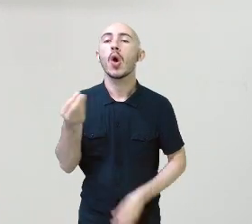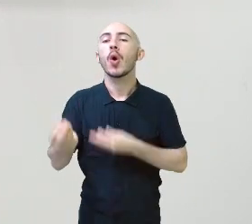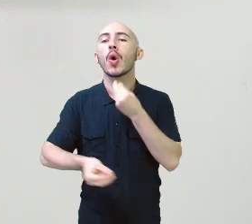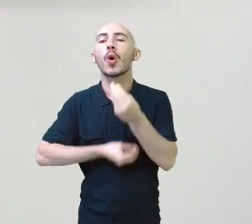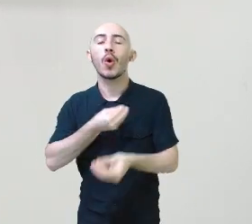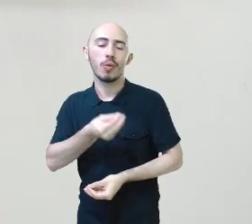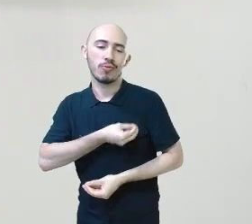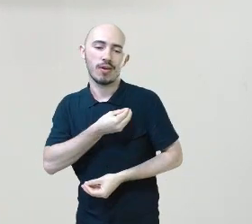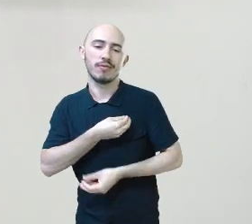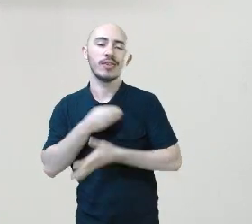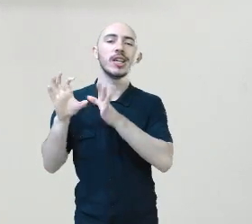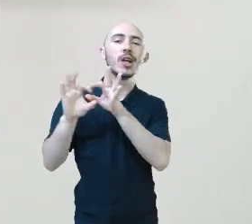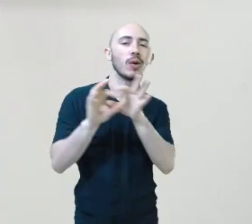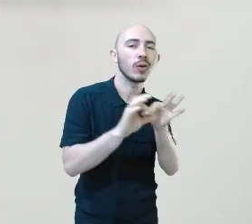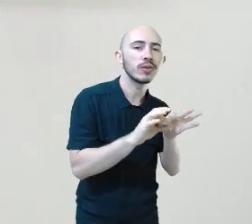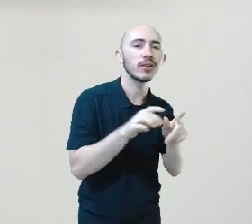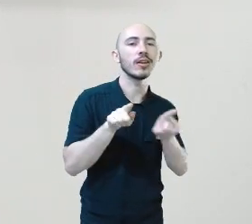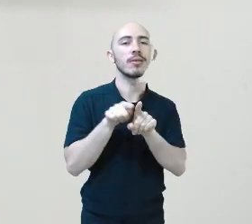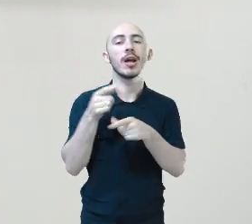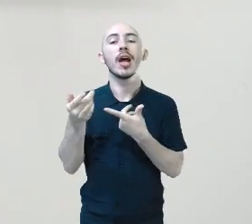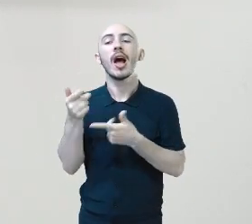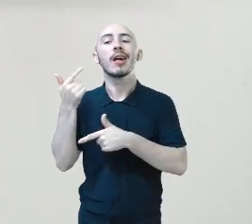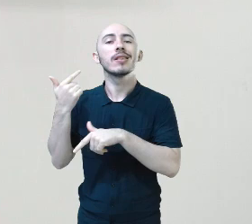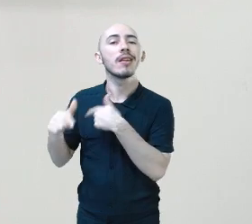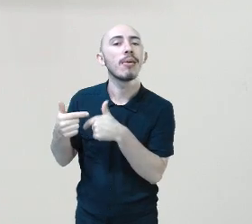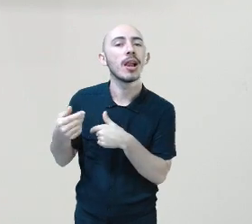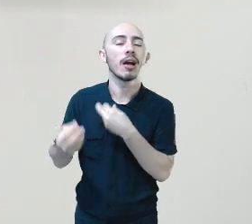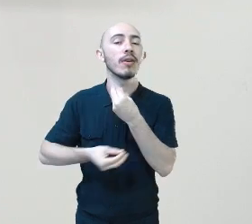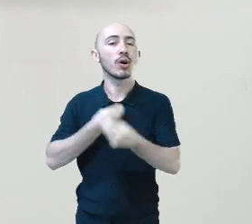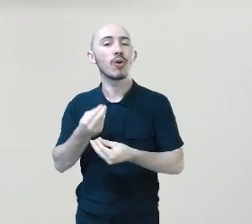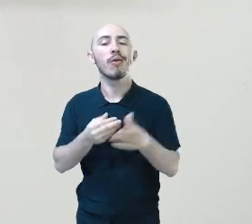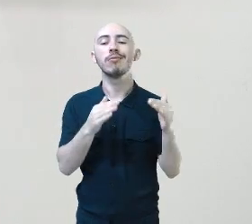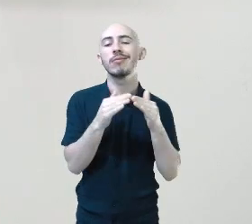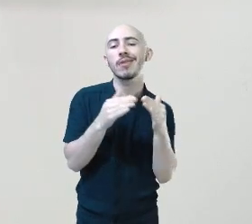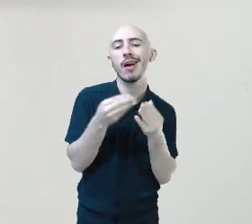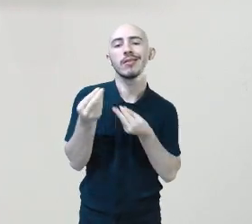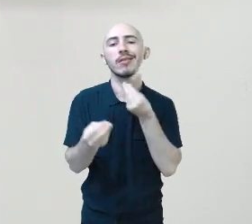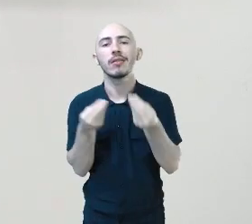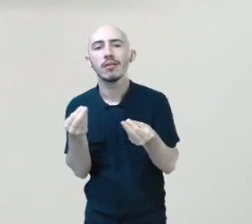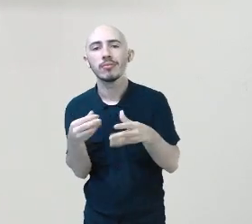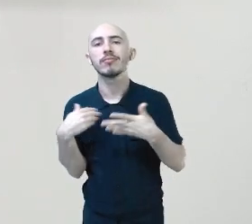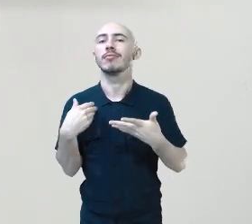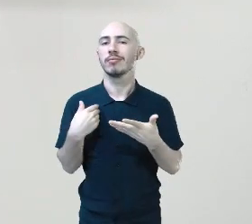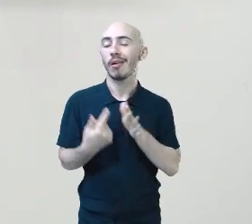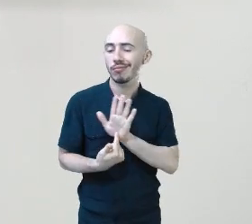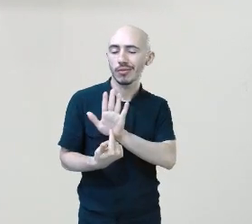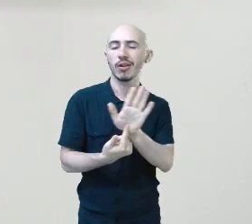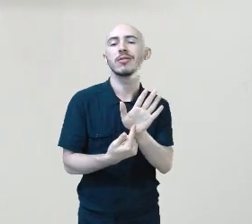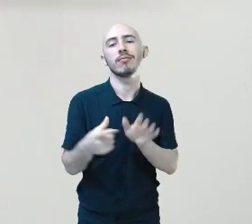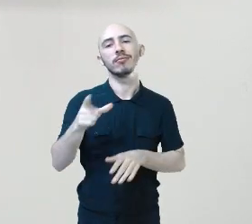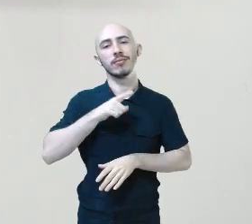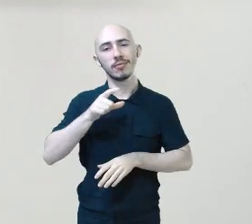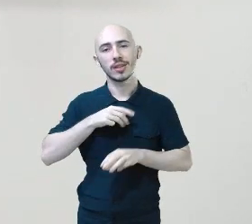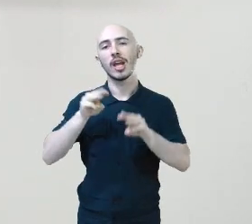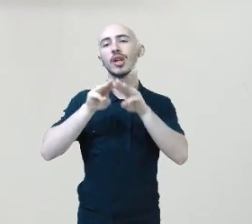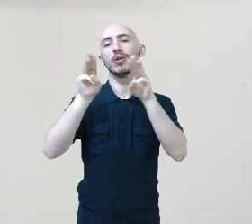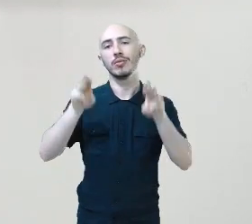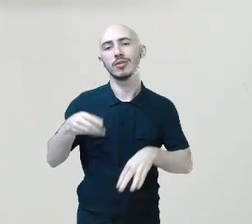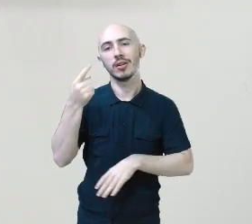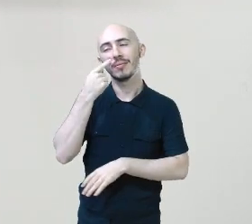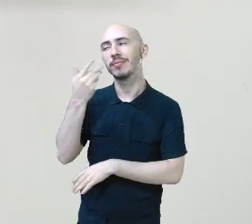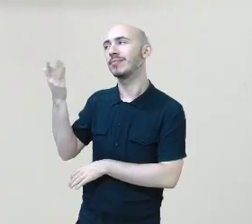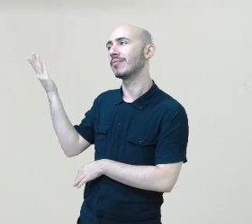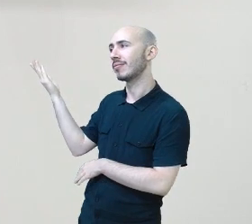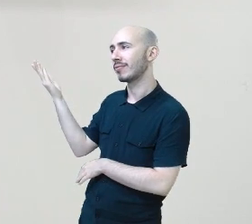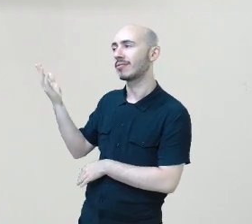vida, como as pessoas viviam, como eles trabalhavam, como eram as casas. Tudo isso a gente encontra neste museu,